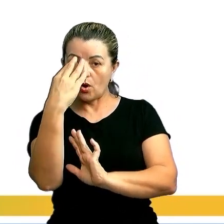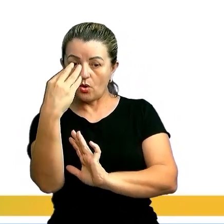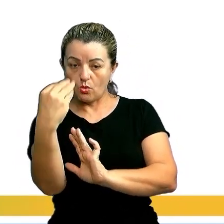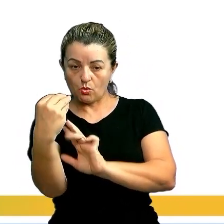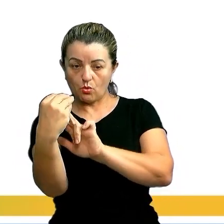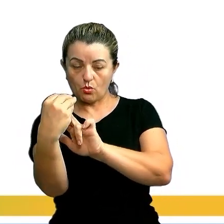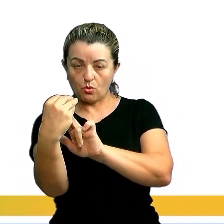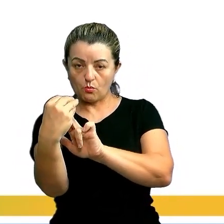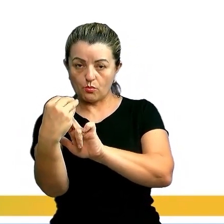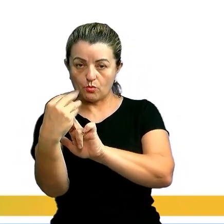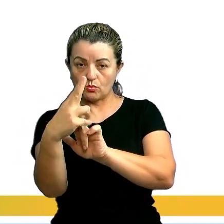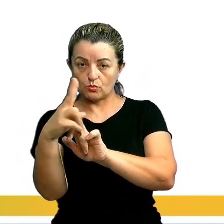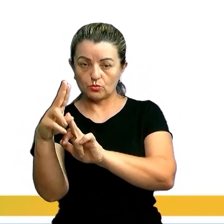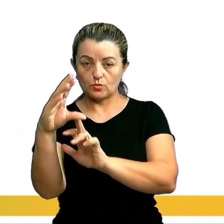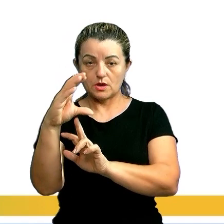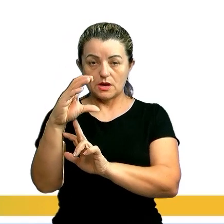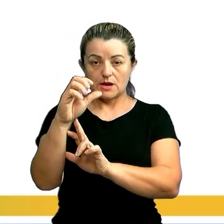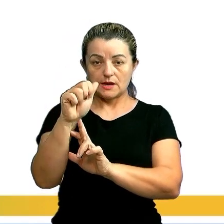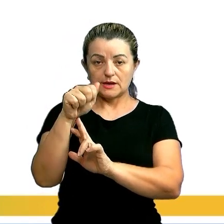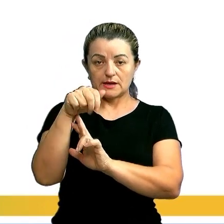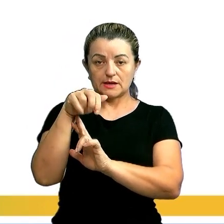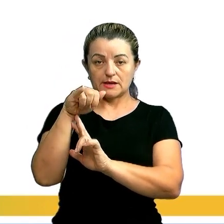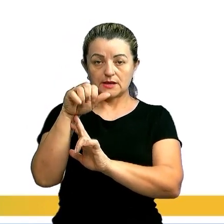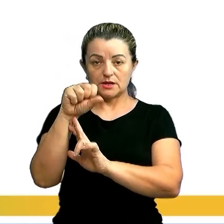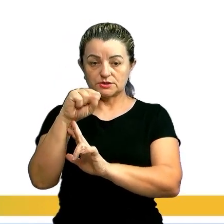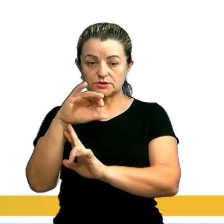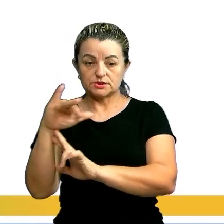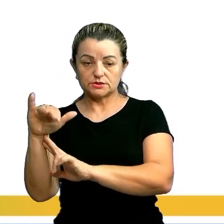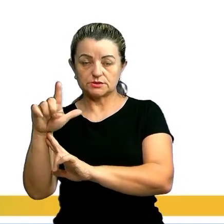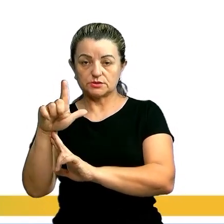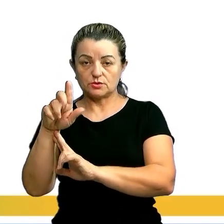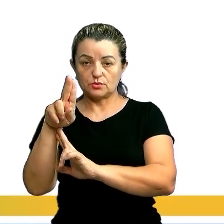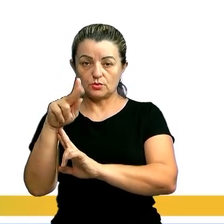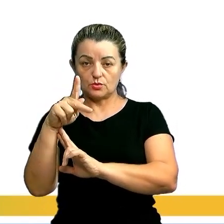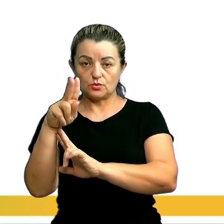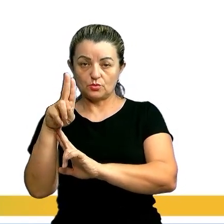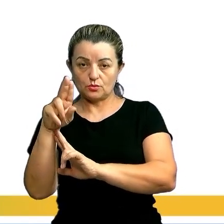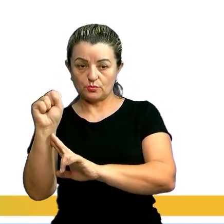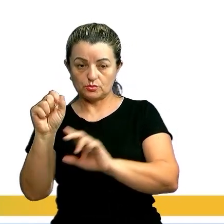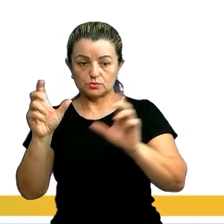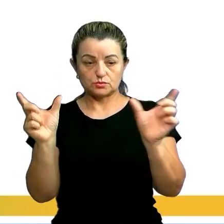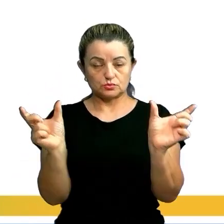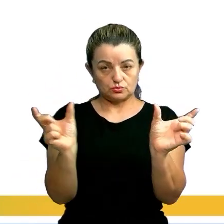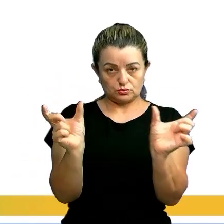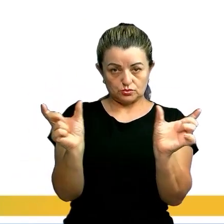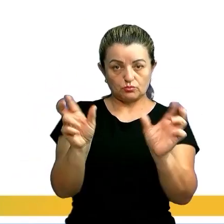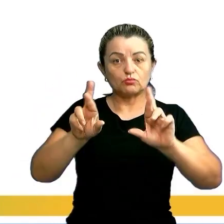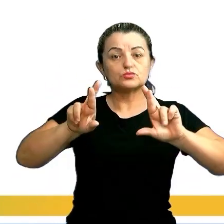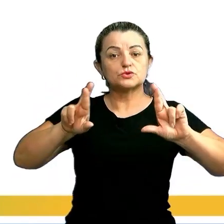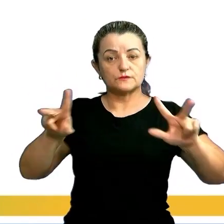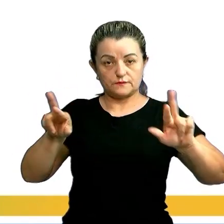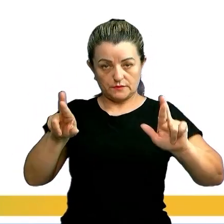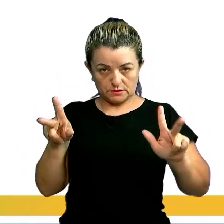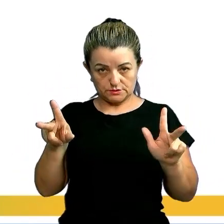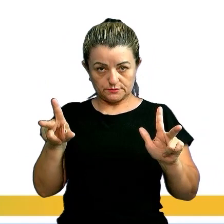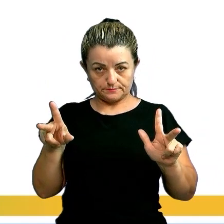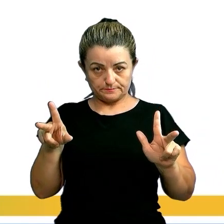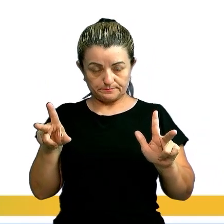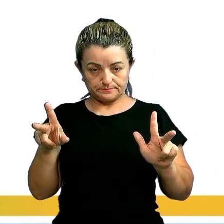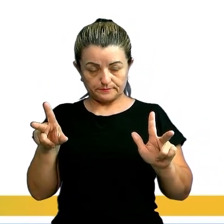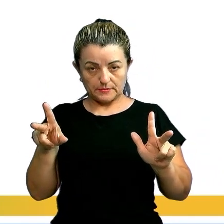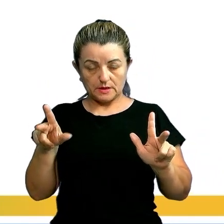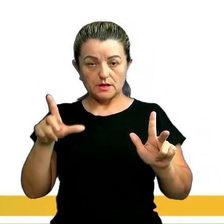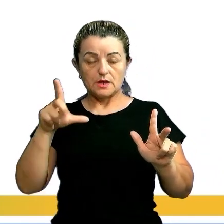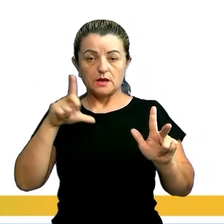Canis lupus. Continuando. São duas espécies diferentes, não esqueçam. Com a formação de